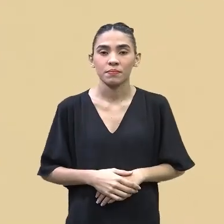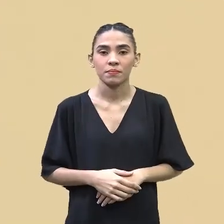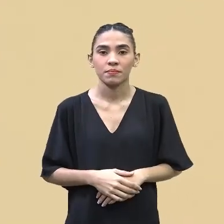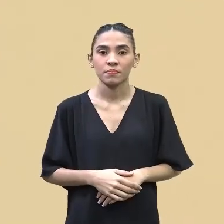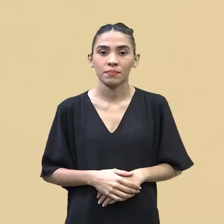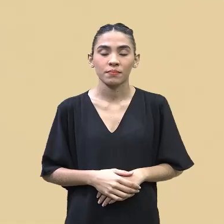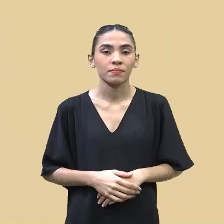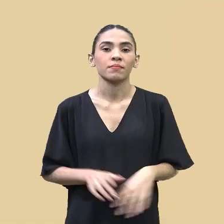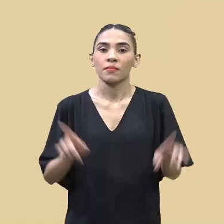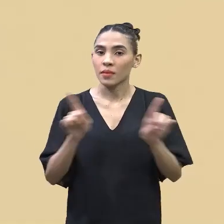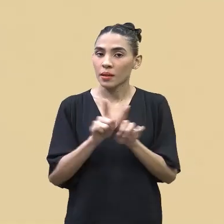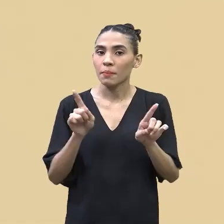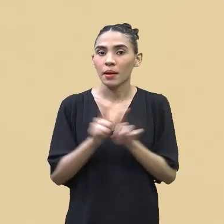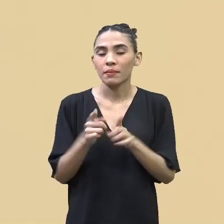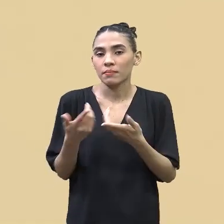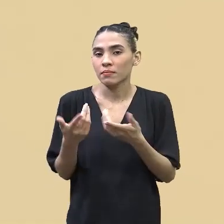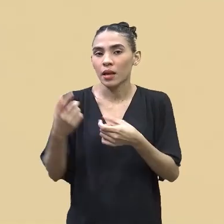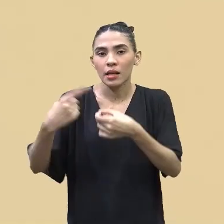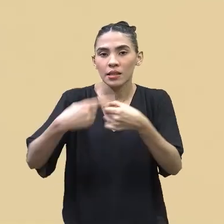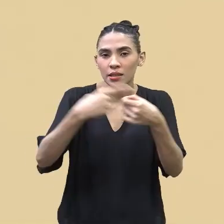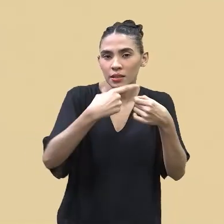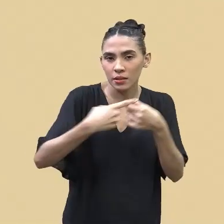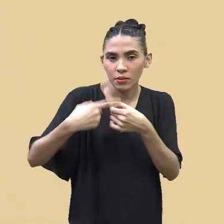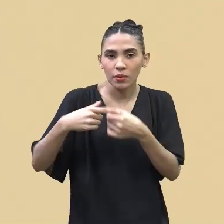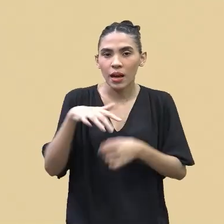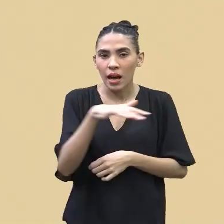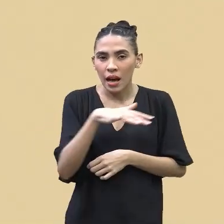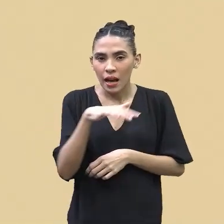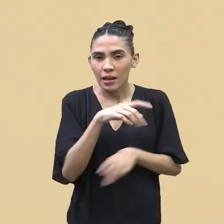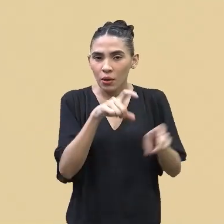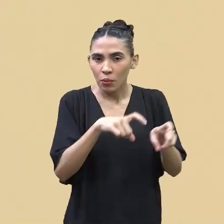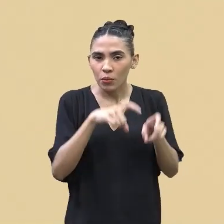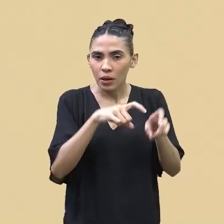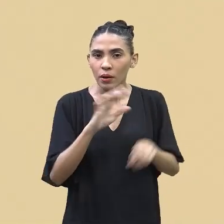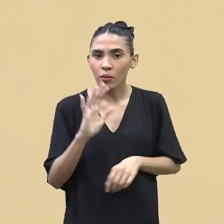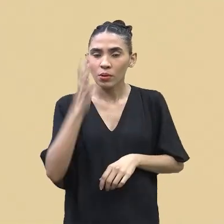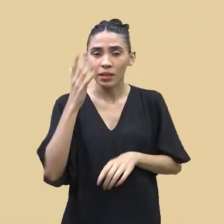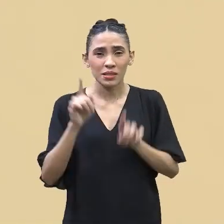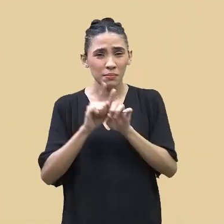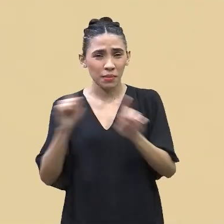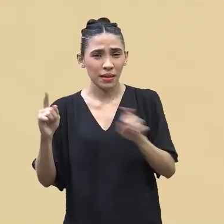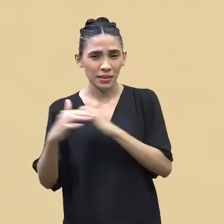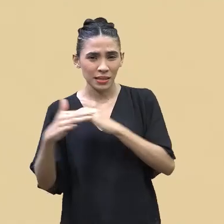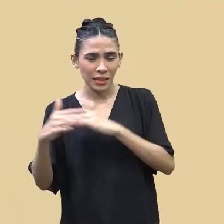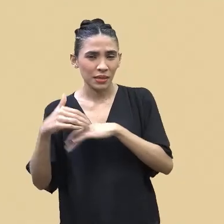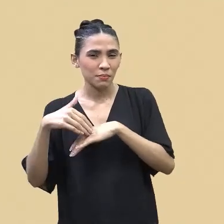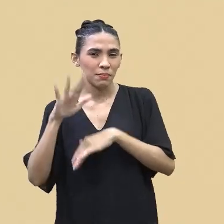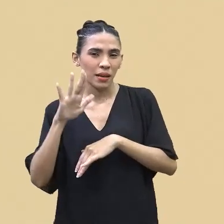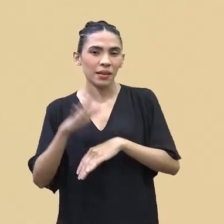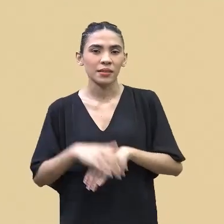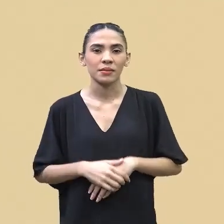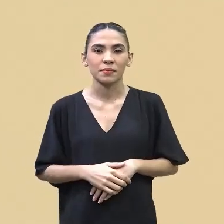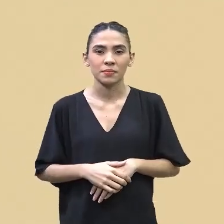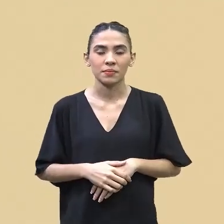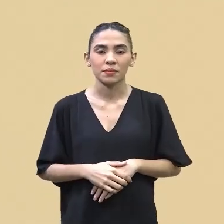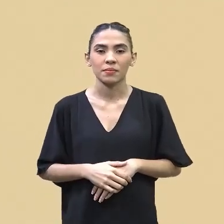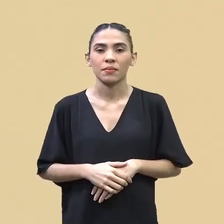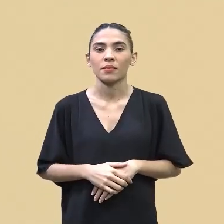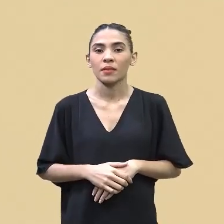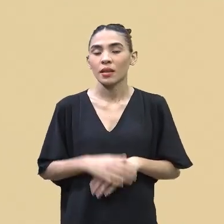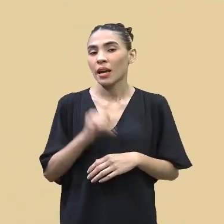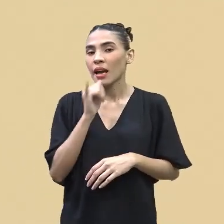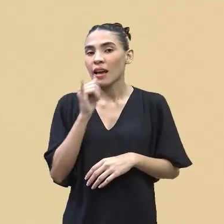já também no interior, nos interiores, na zona rural acontece, mas na zona urbana muito mais. A presença